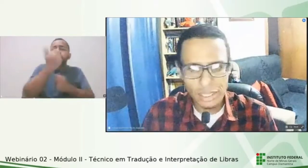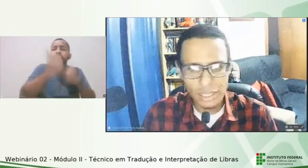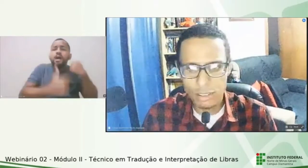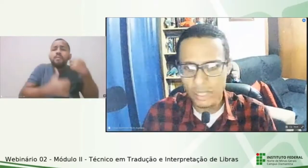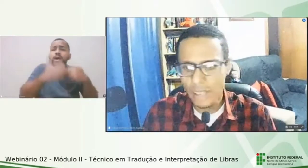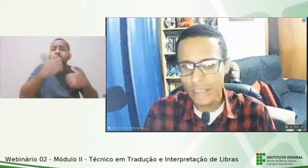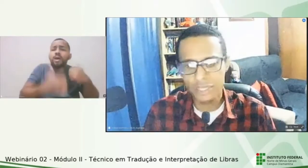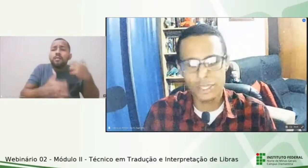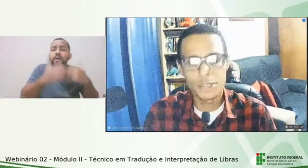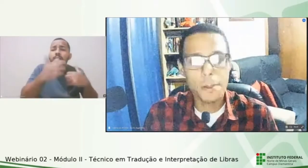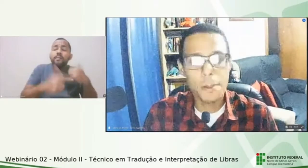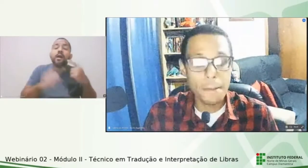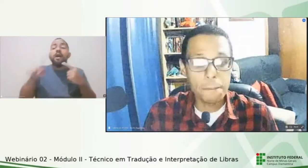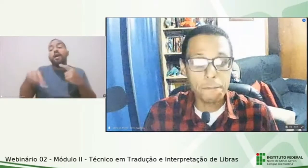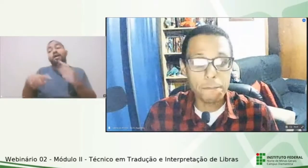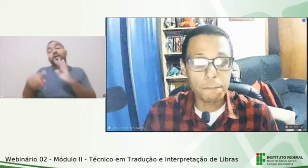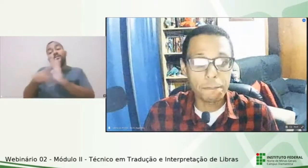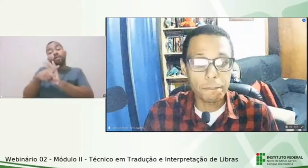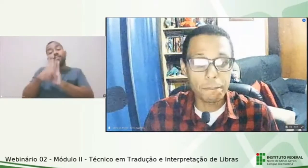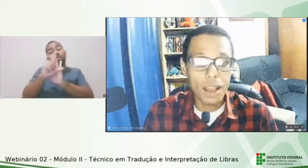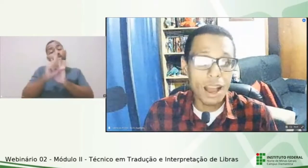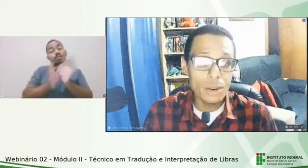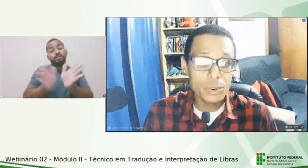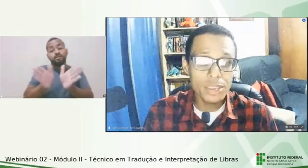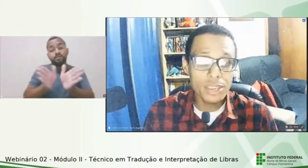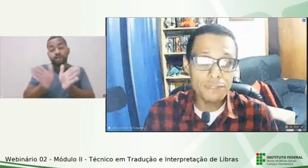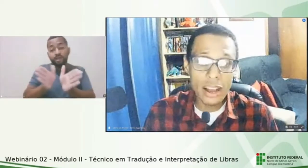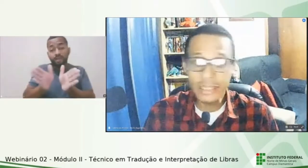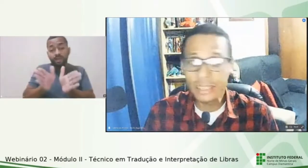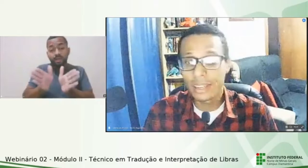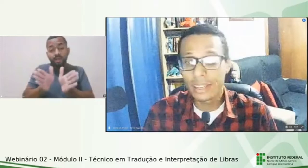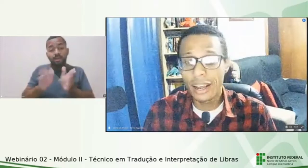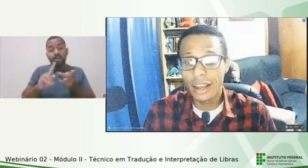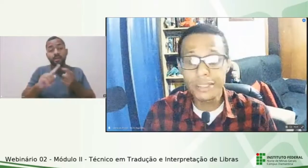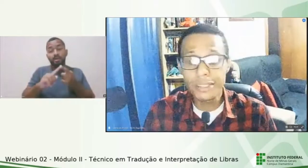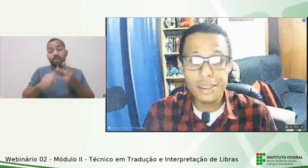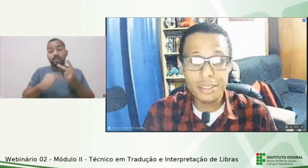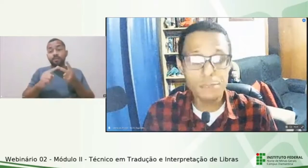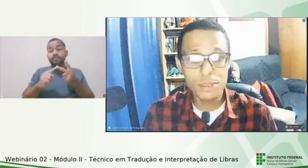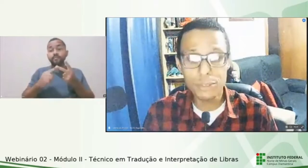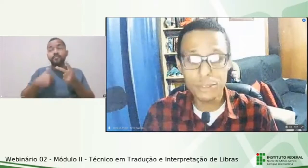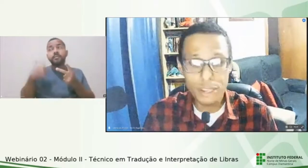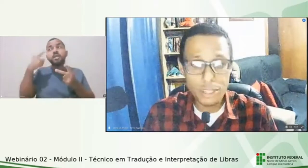É a lei da acessibilidade. Ah, o que fala a lei